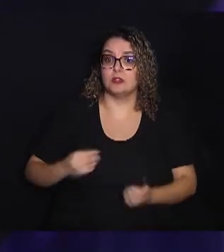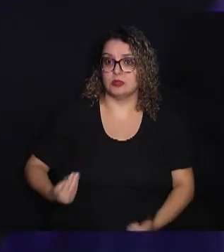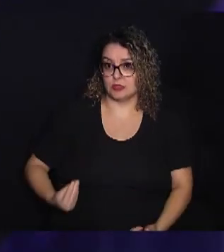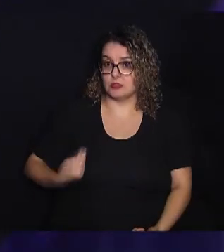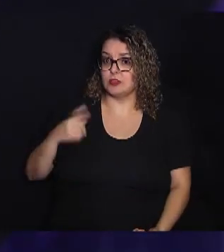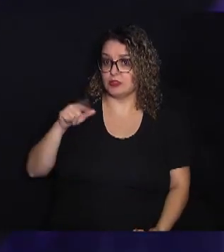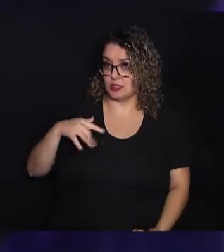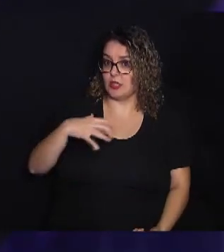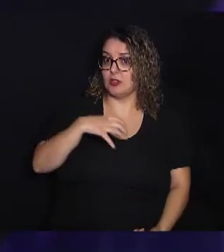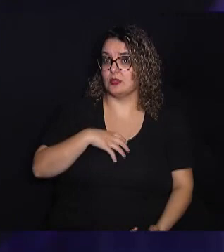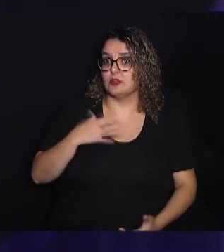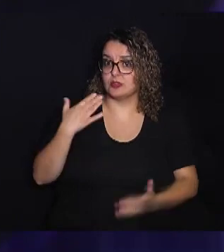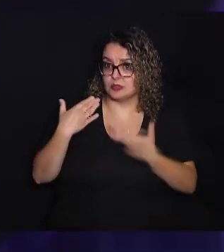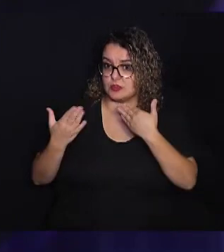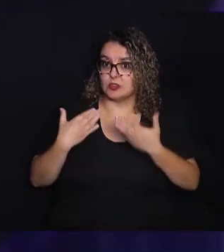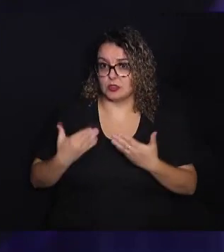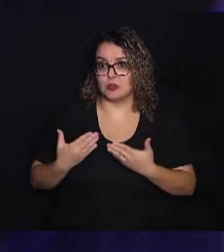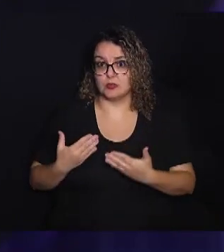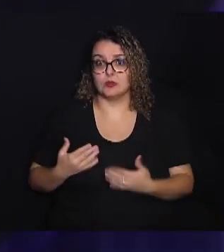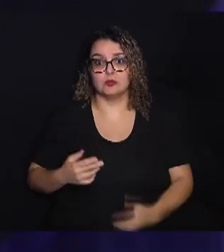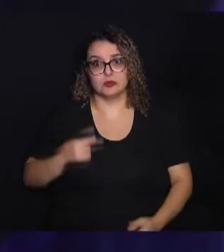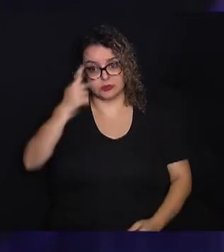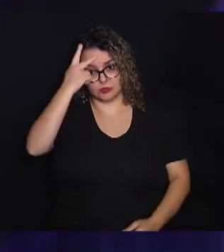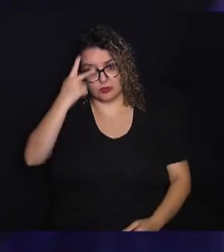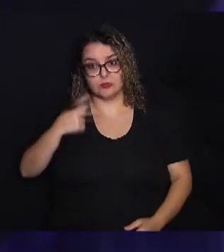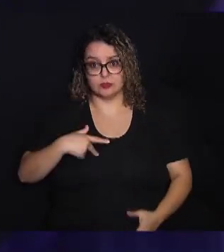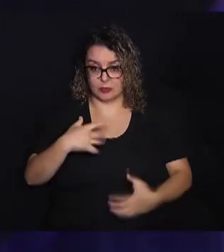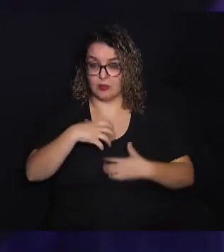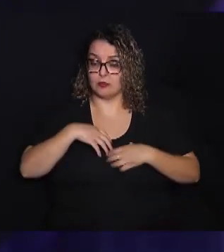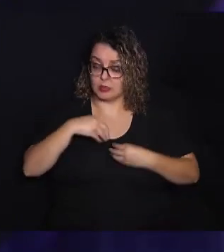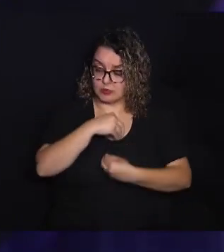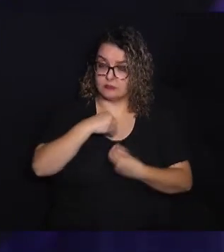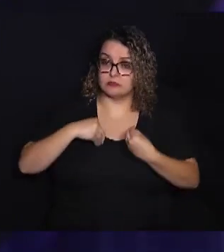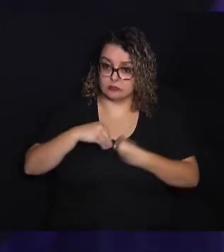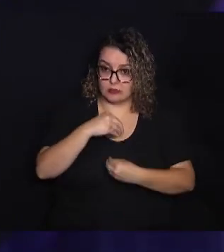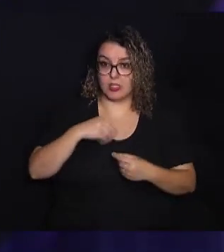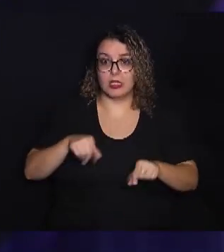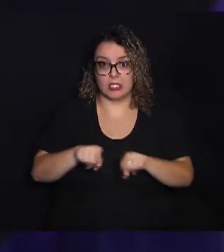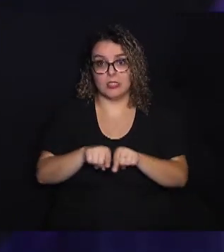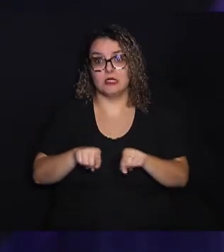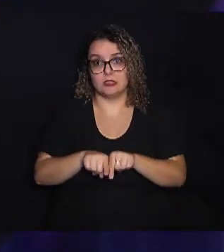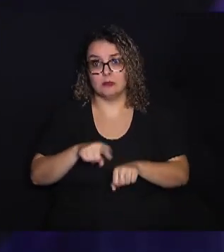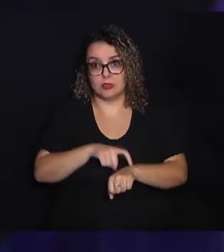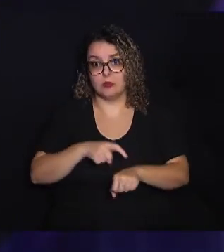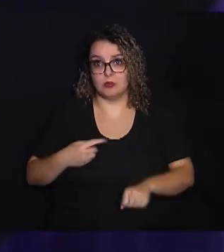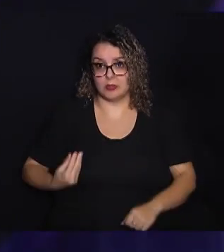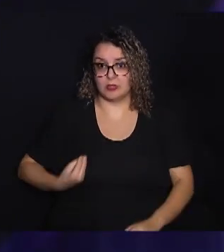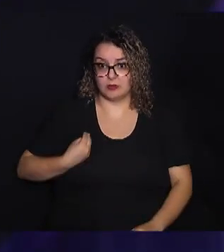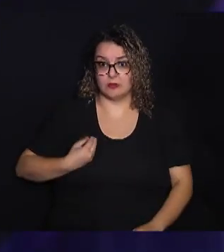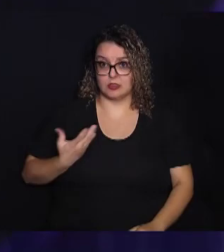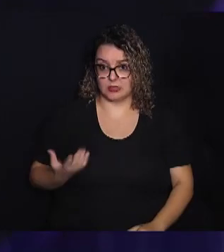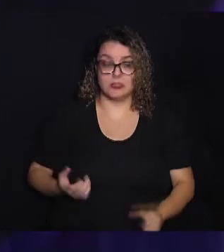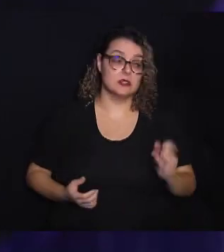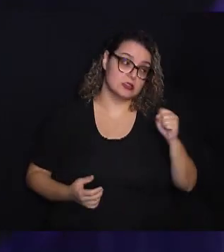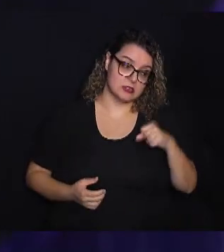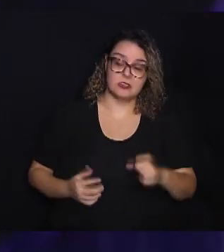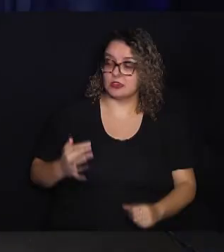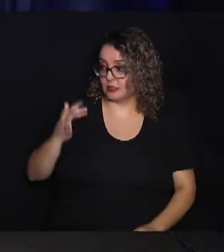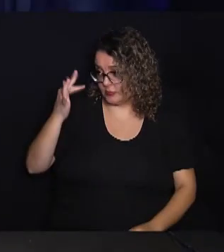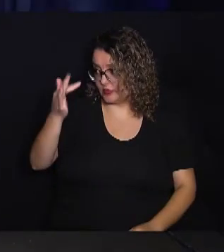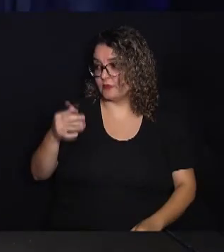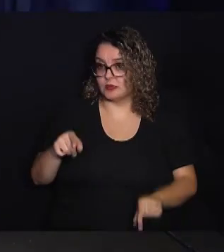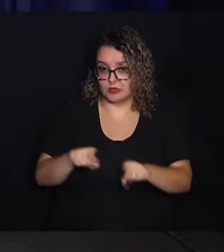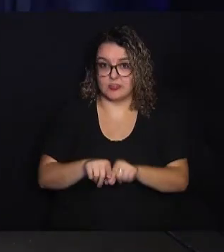de dialogar com a gente, com os nossos próprios sentimentos e com o tempo que a gente está vivendo, Sim. né? E fica para a posteridade, né?